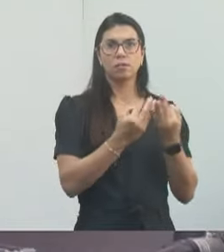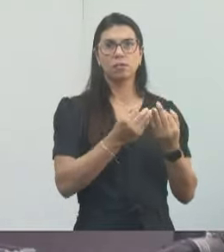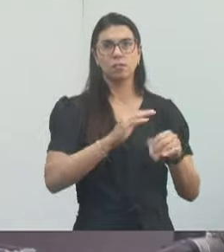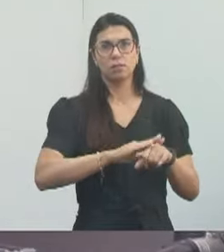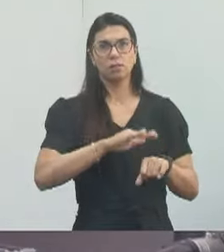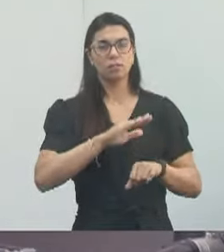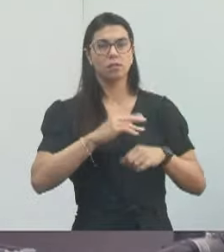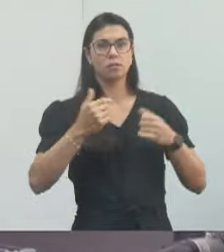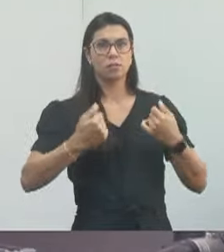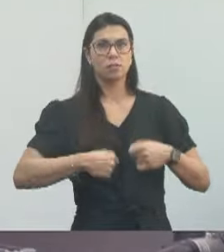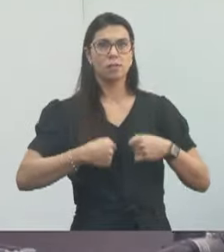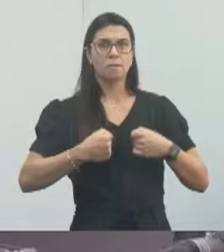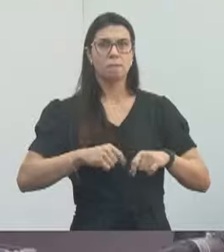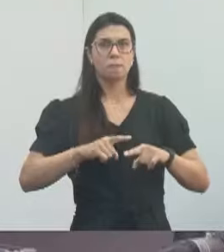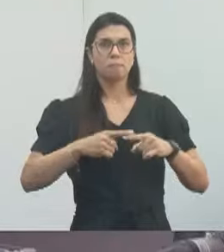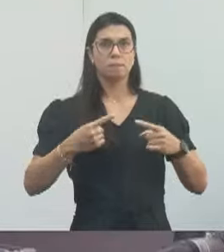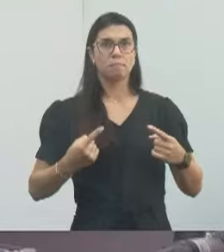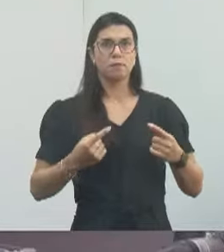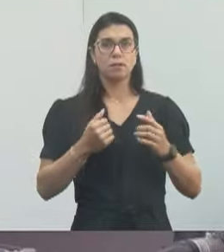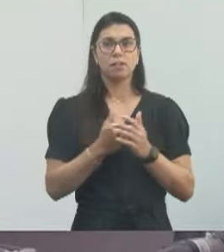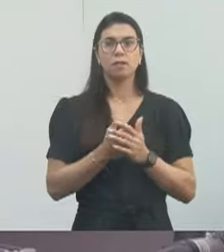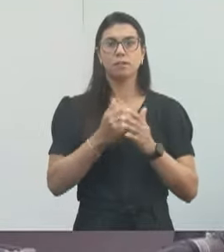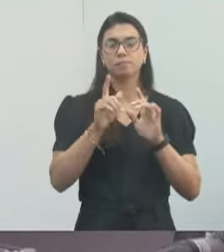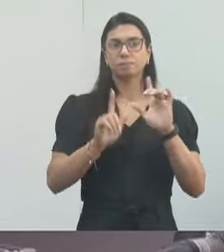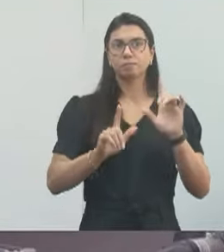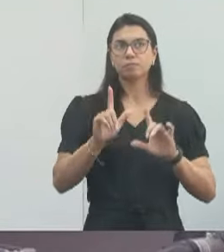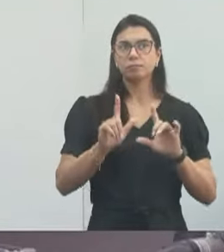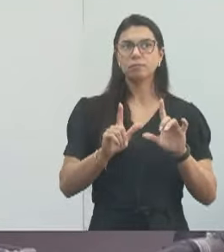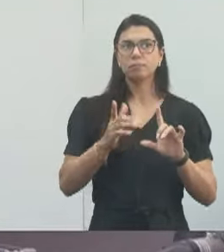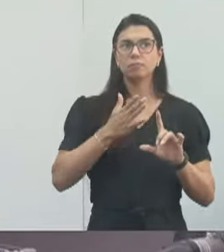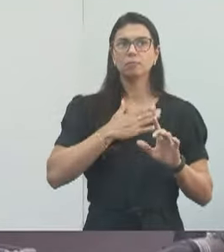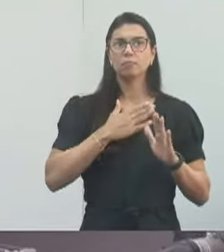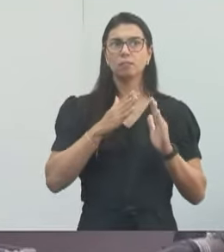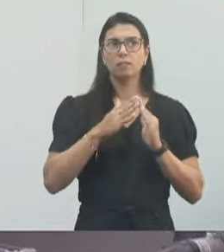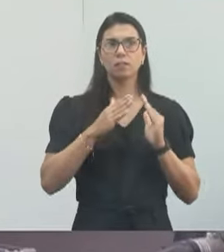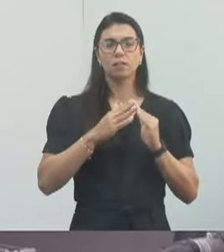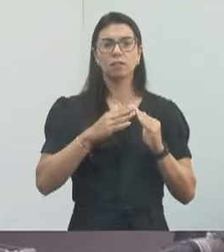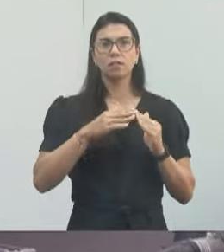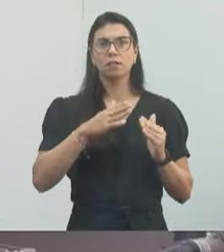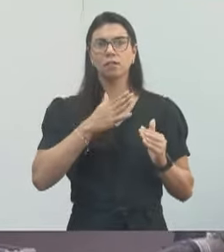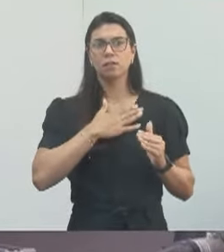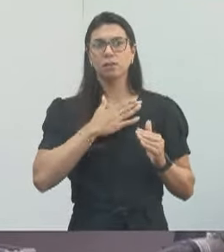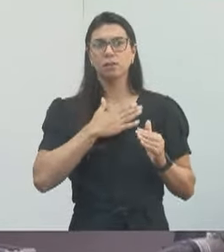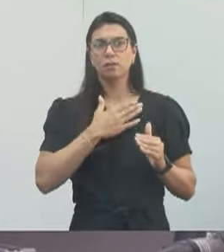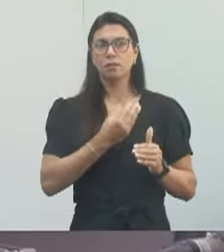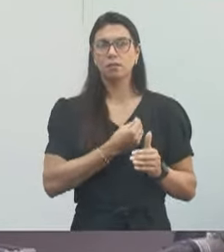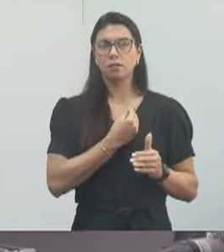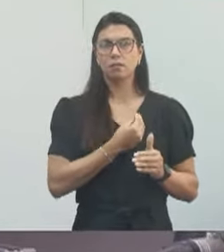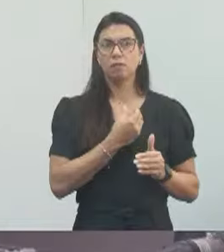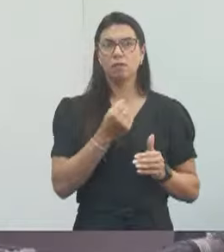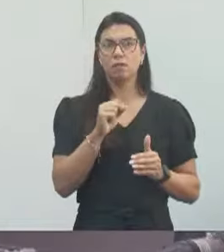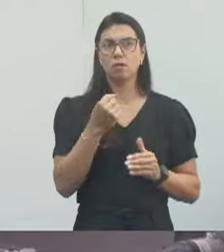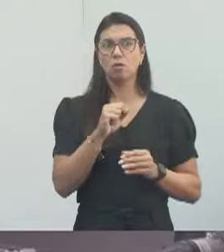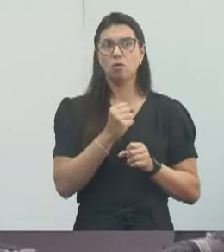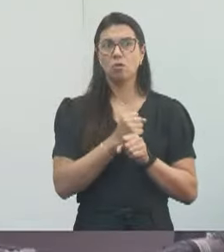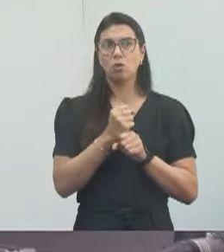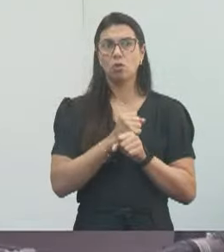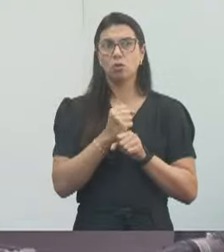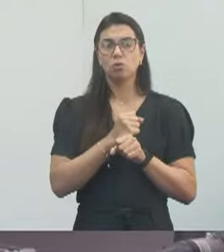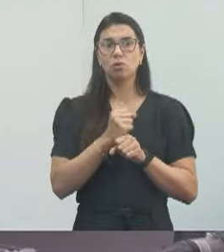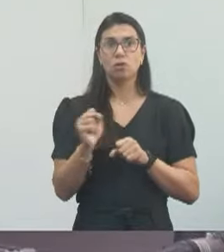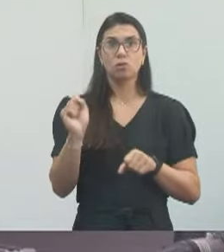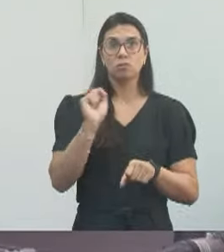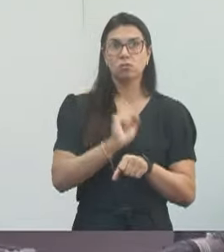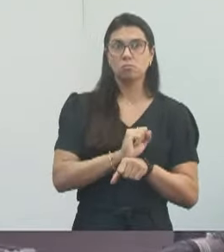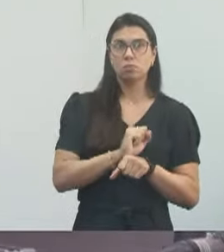notícia Vereador Valmir é com minha casa minha vida Voltou não é ficamos aí 8 anos sem ter esse programa do governo